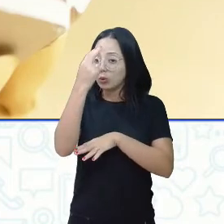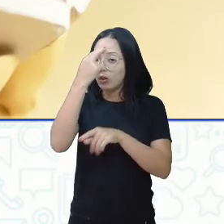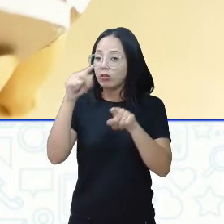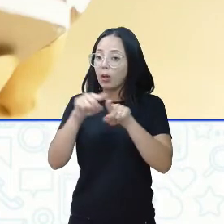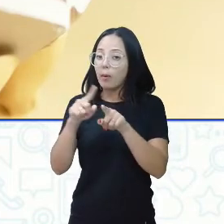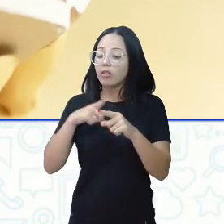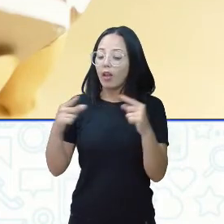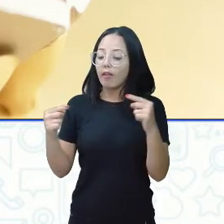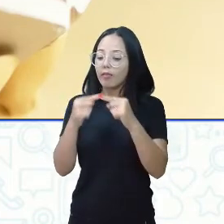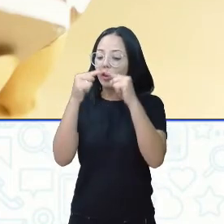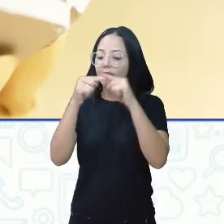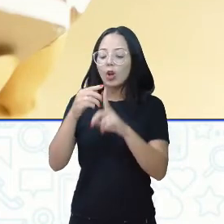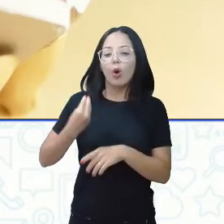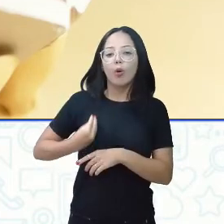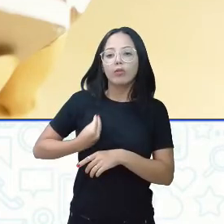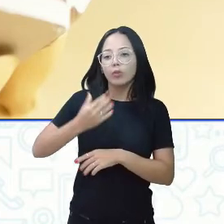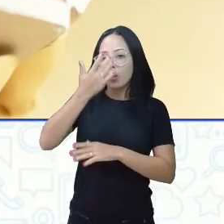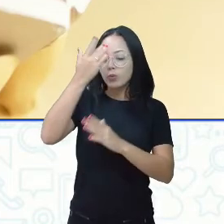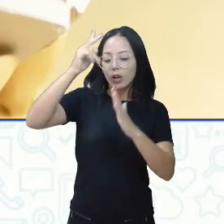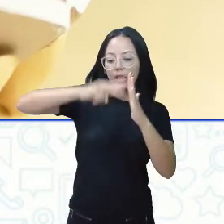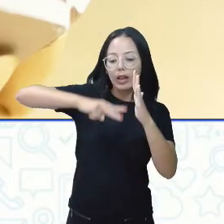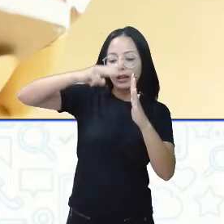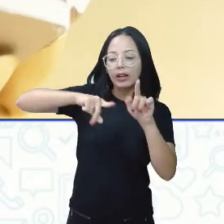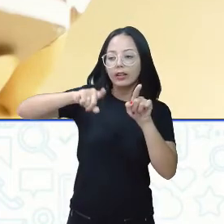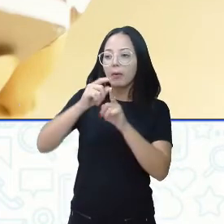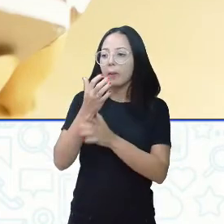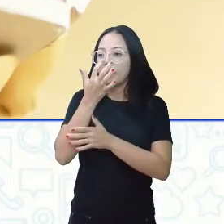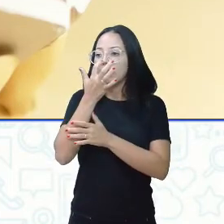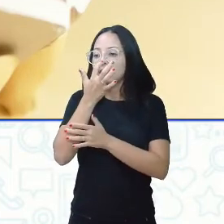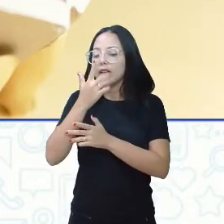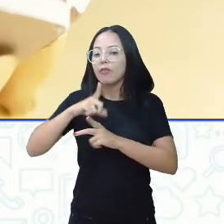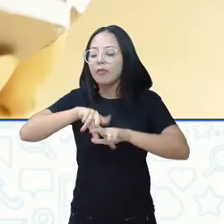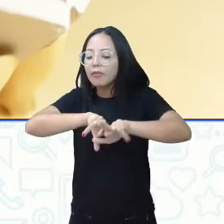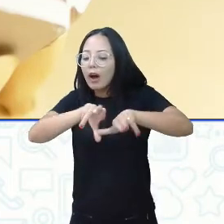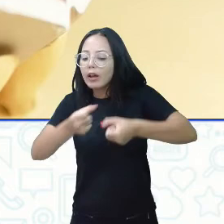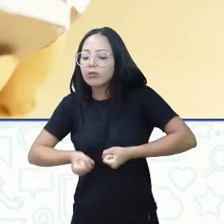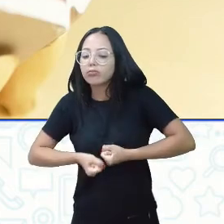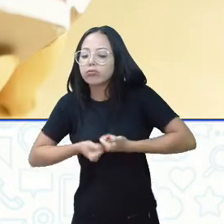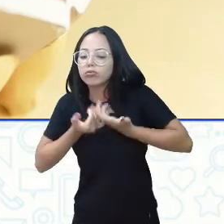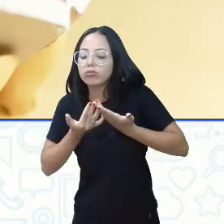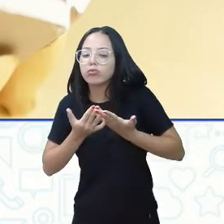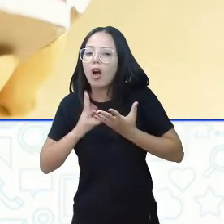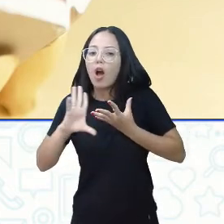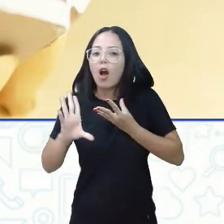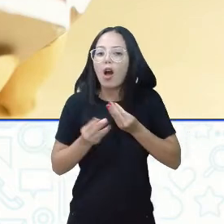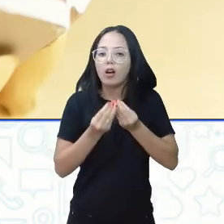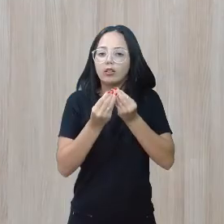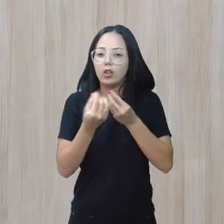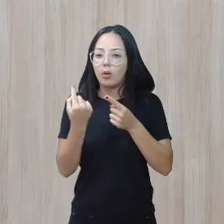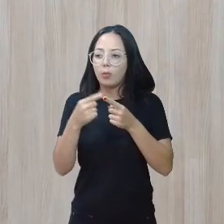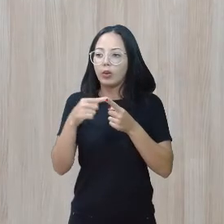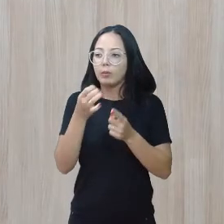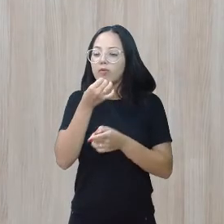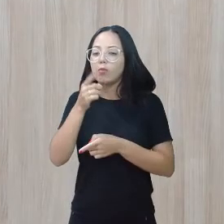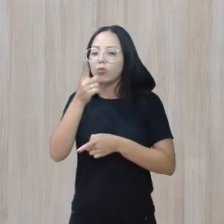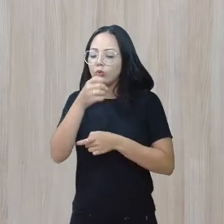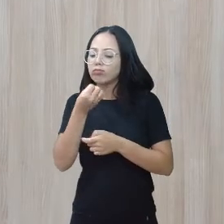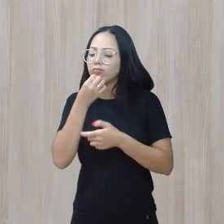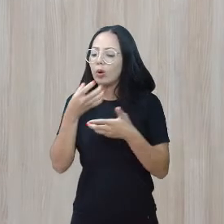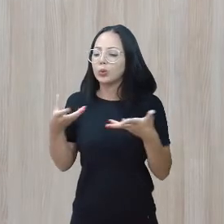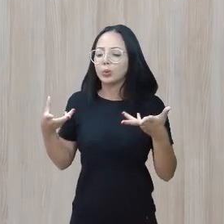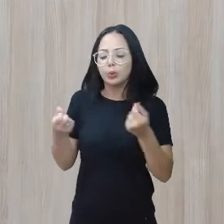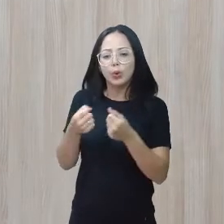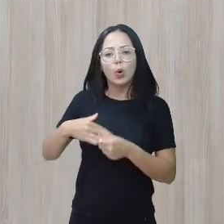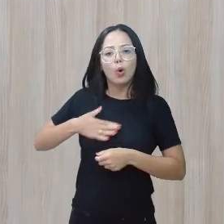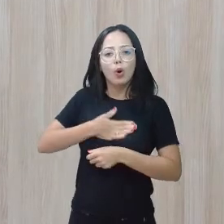convívio com pessoas que leem e que apreciam as diversas formas de expressão de arte. Porque imagina só, ó, tu é desenrolado. Tu